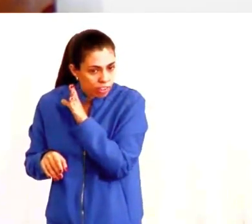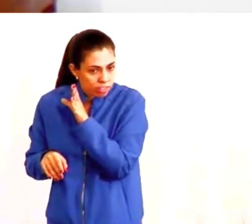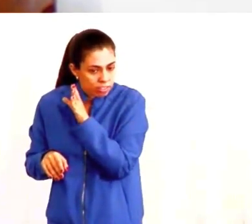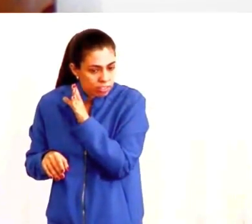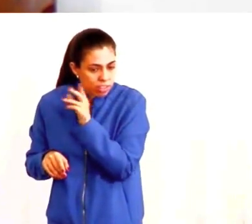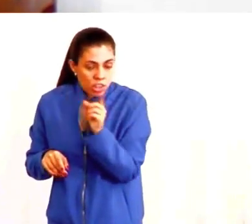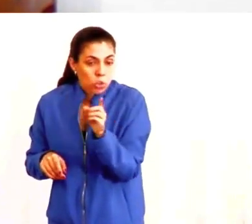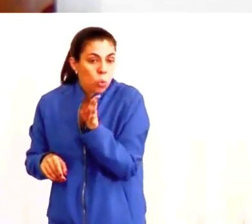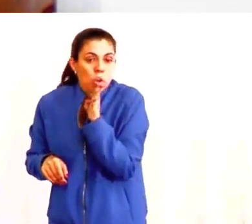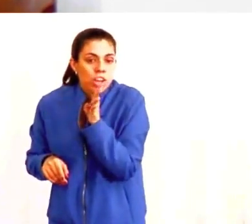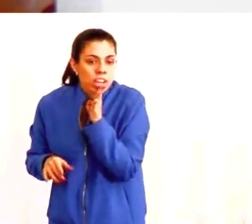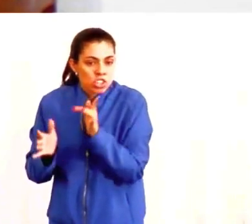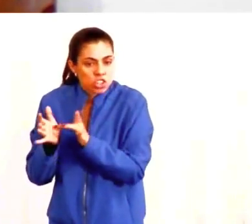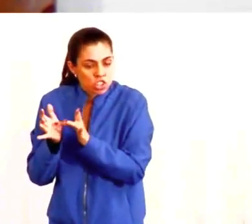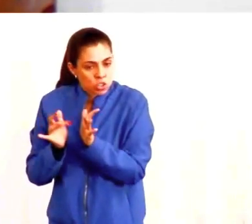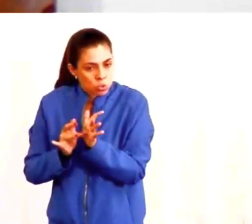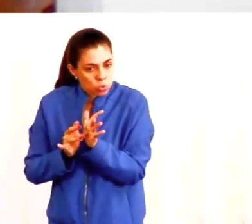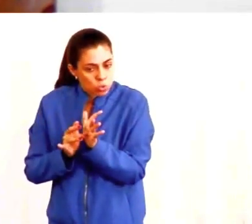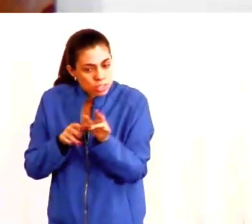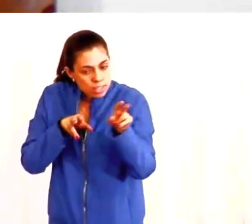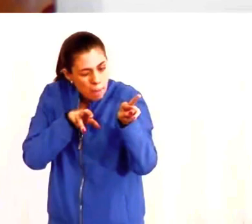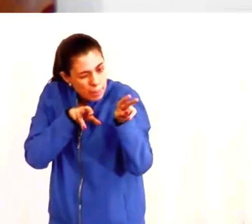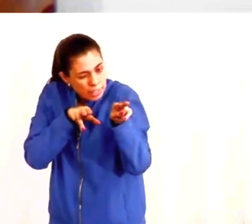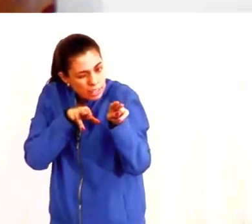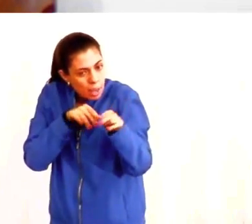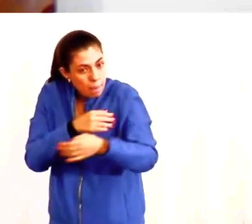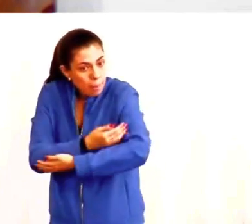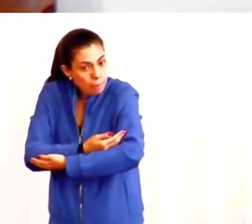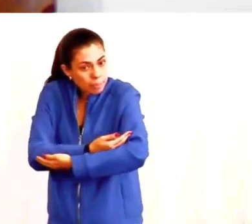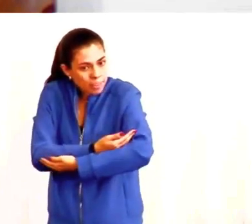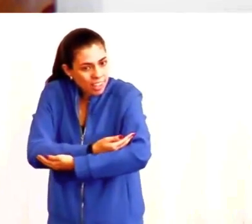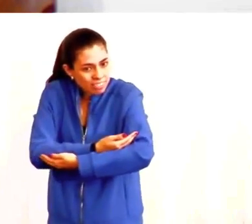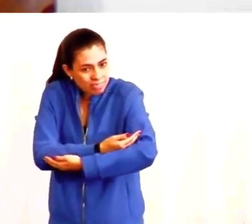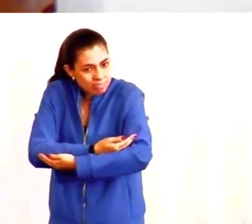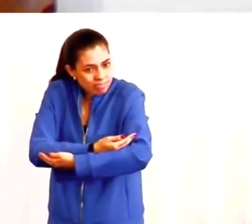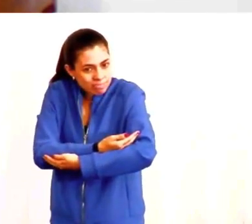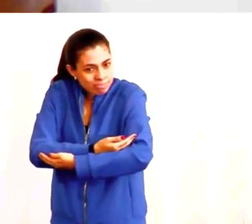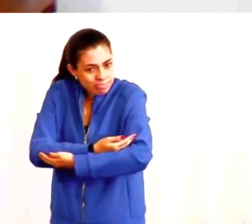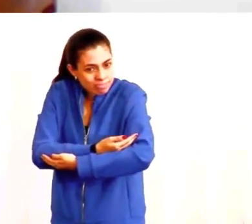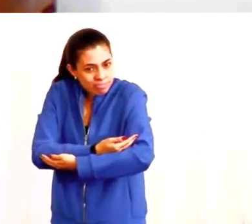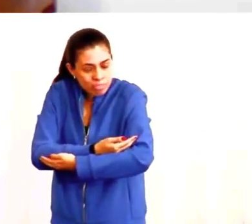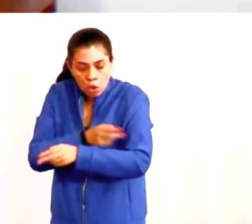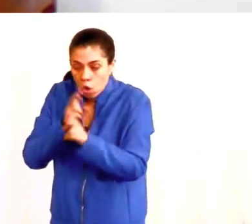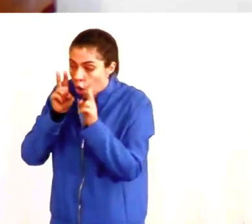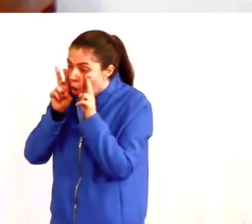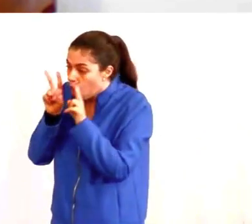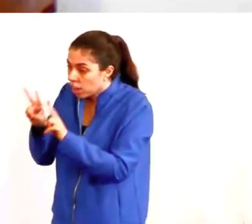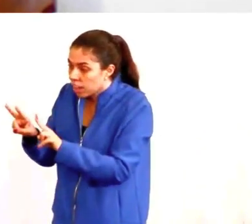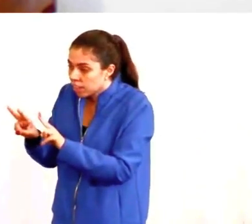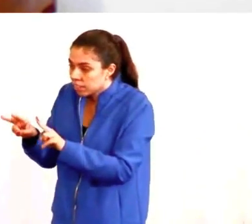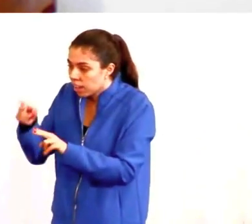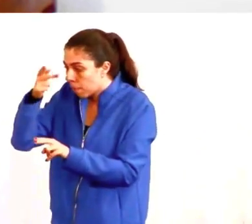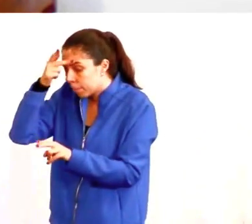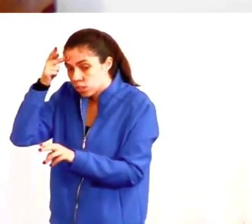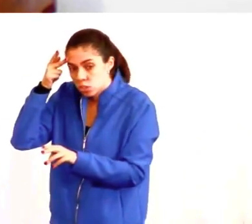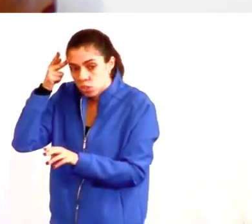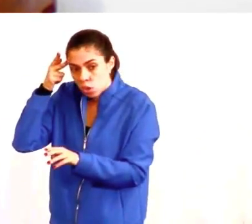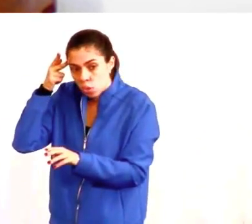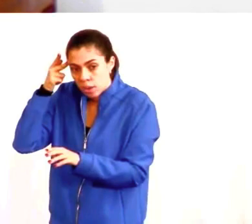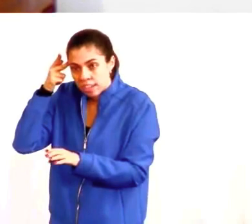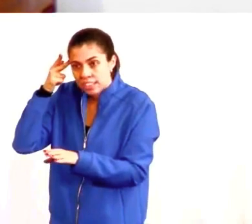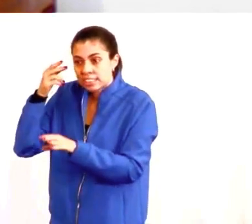Discipulado é se importar com a glória de Deus, é olhar para um ímpio, para alguém que, no